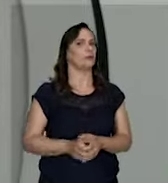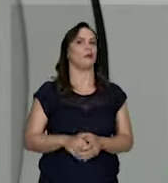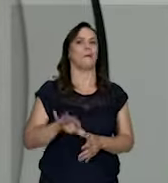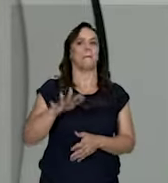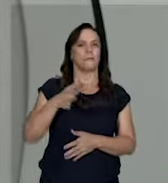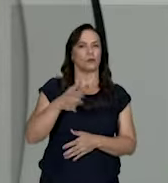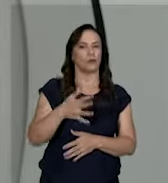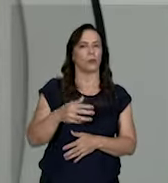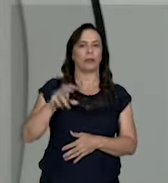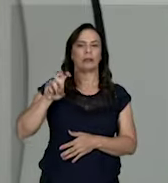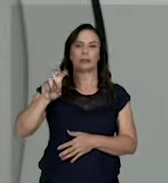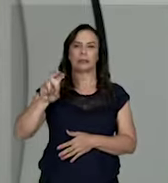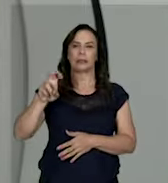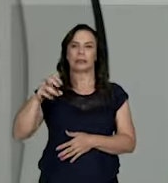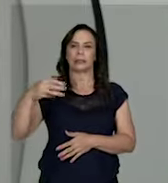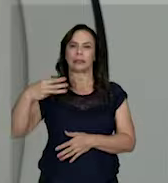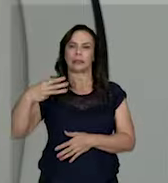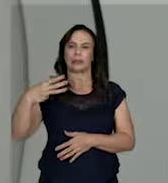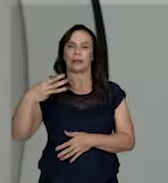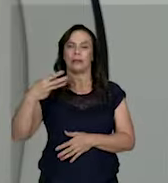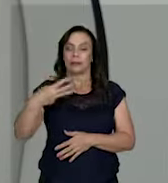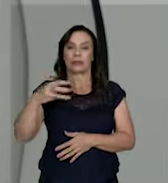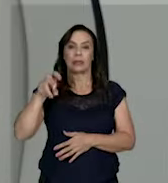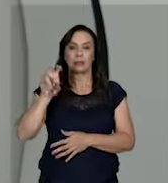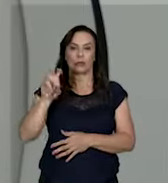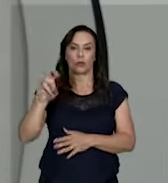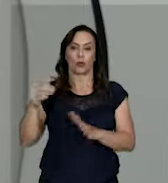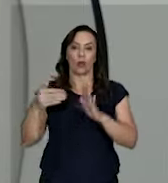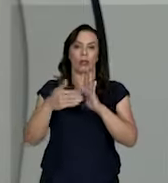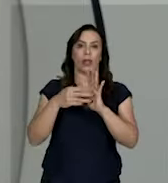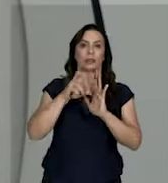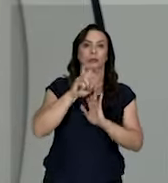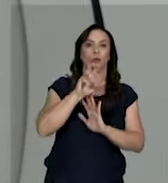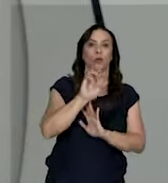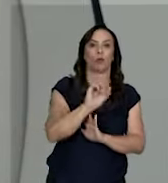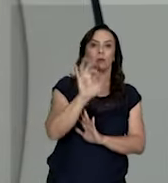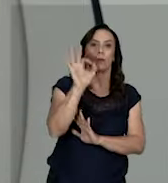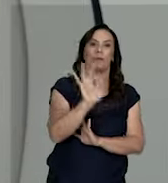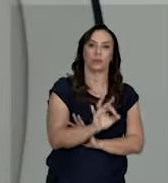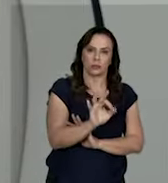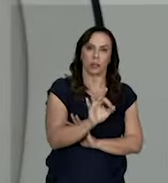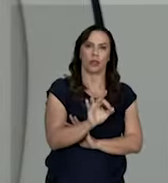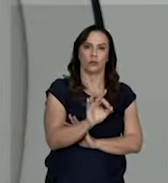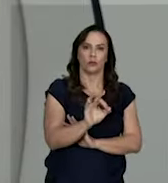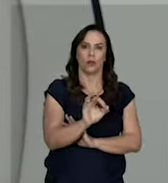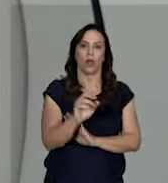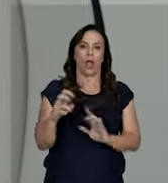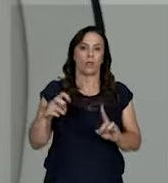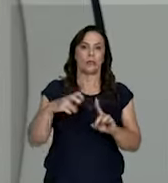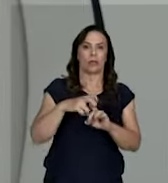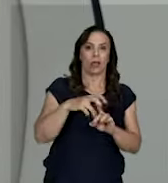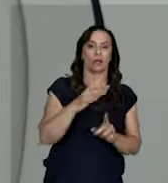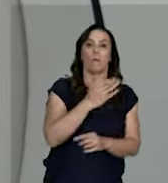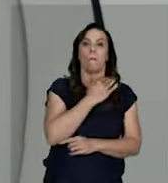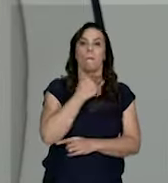50% das mortes nas vias, né, tem uma associação com álcool. Então, assim, o estudo é o seguinte,